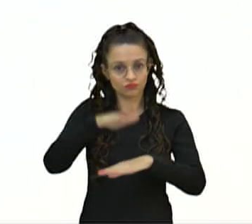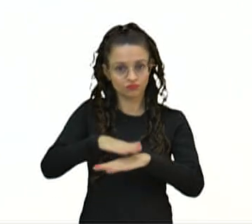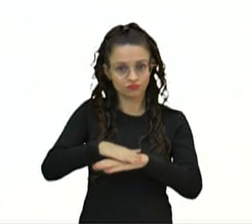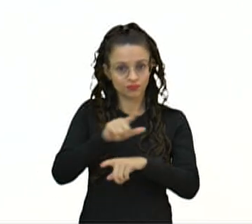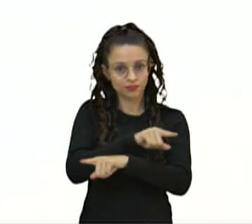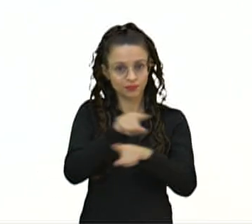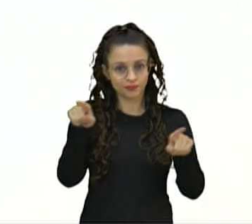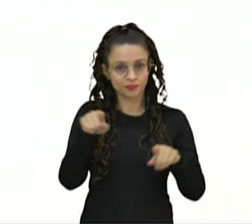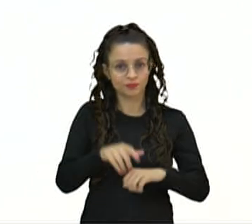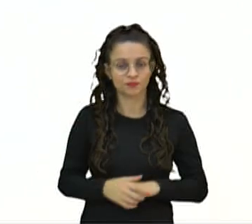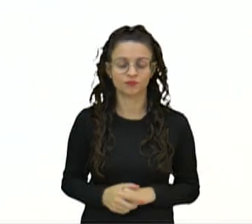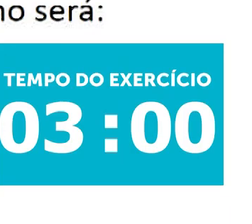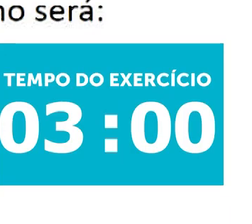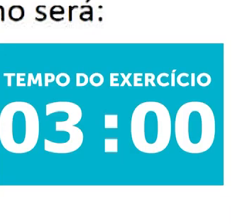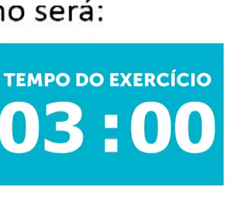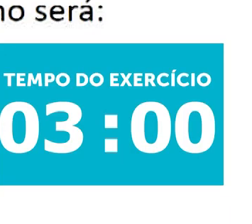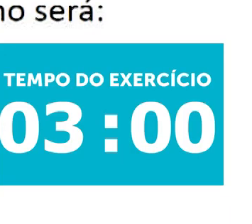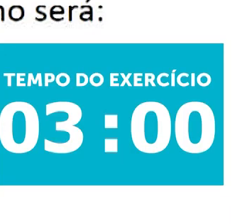vocês.